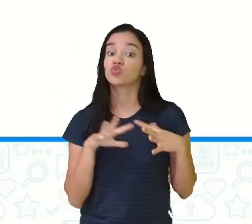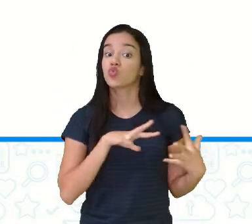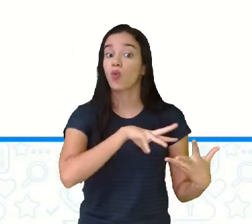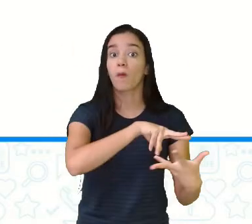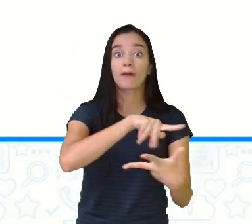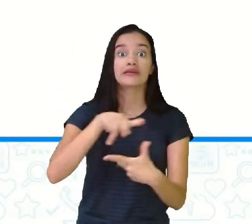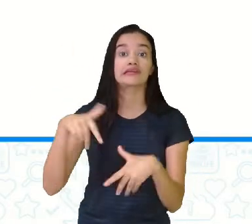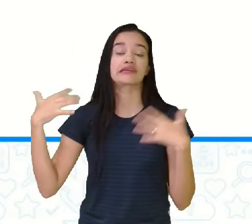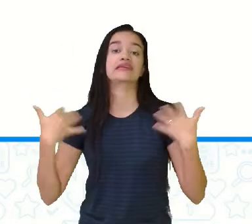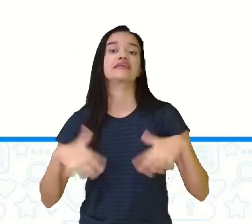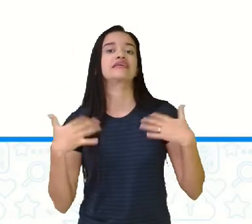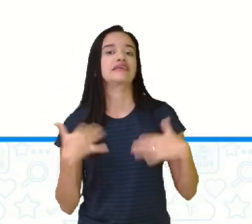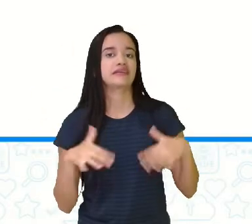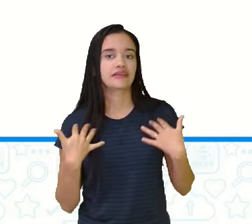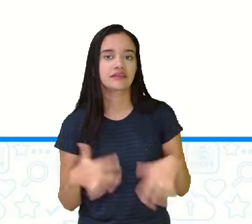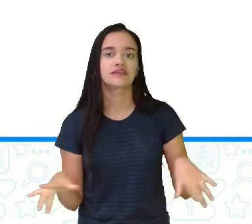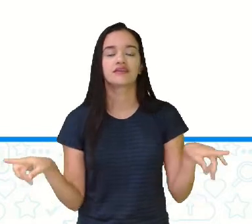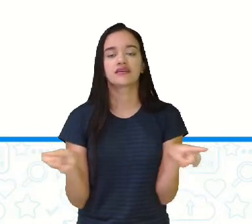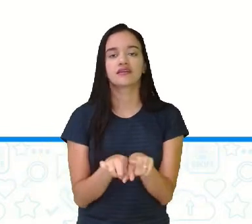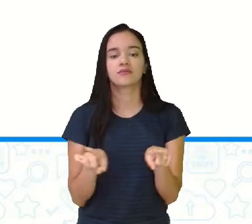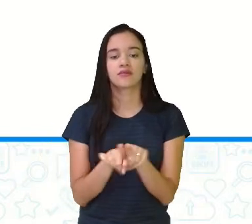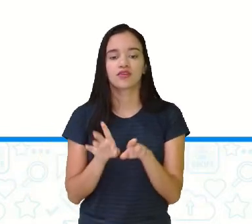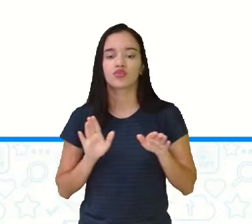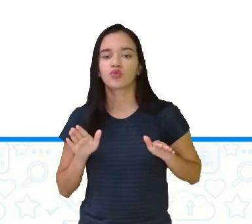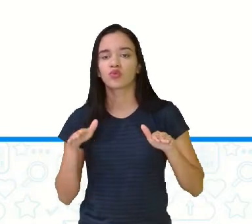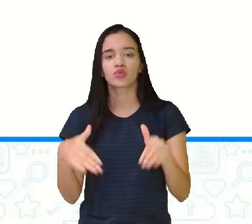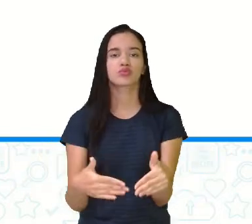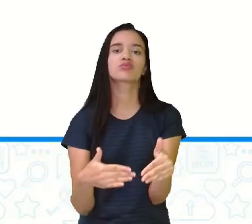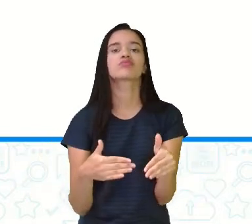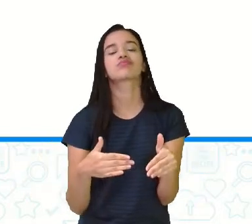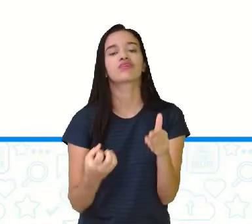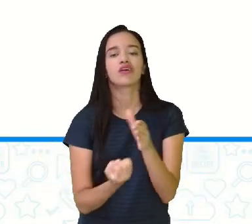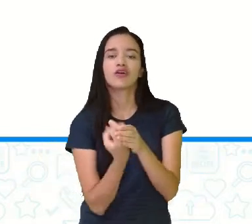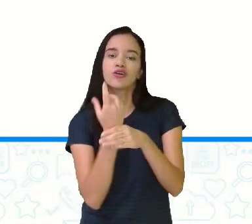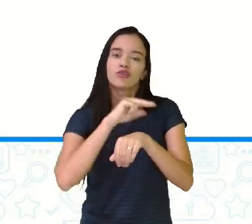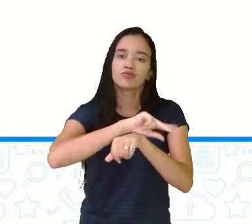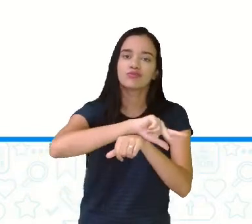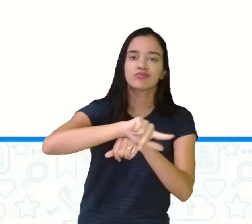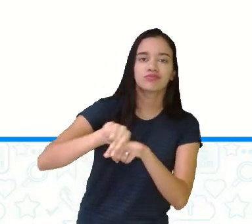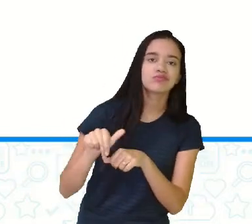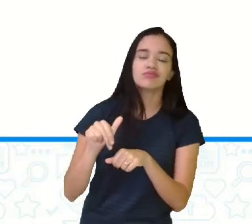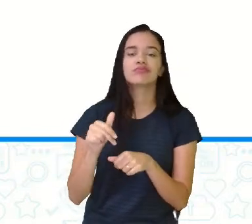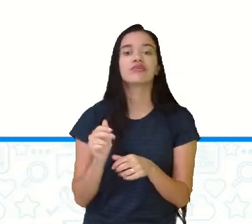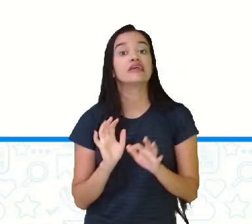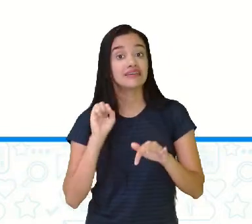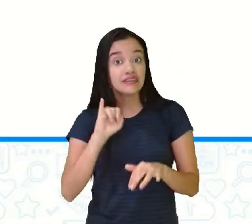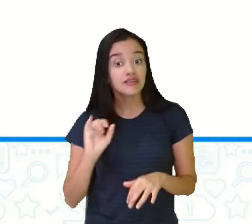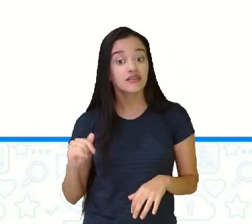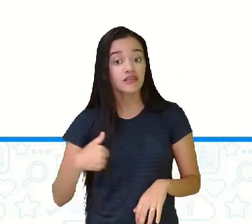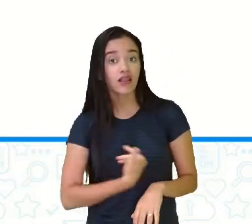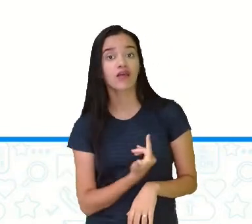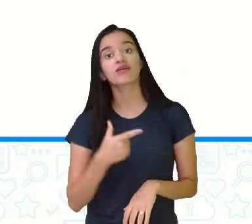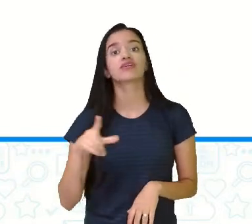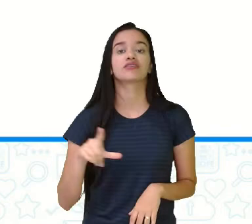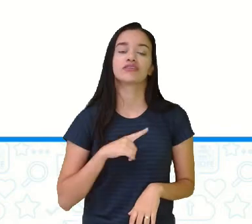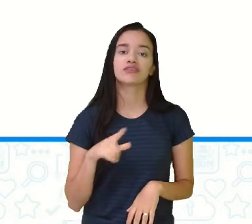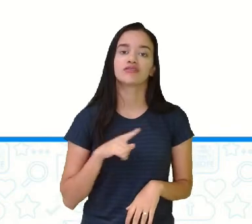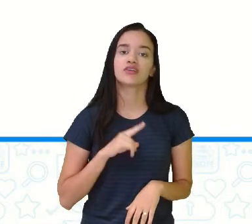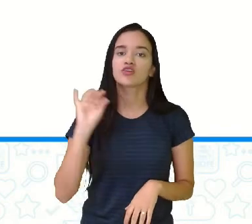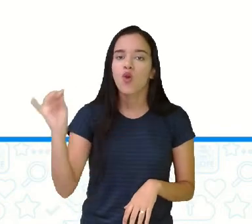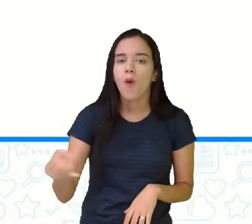do mundo e concentra enorme biodiversidade. Então, se nós tivéssemos